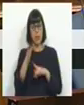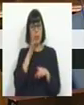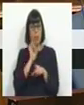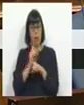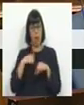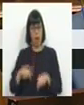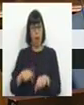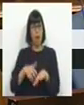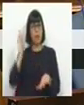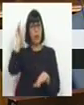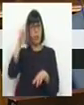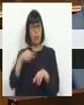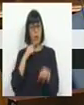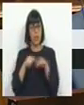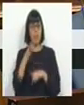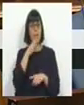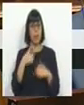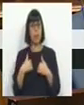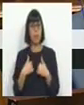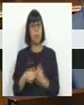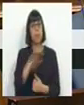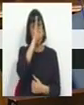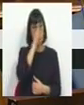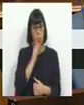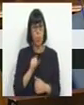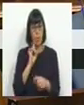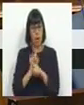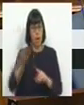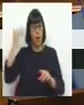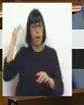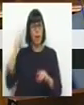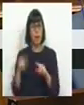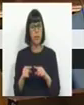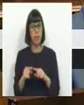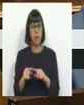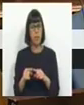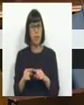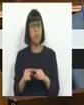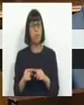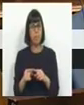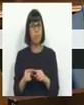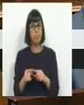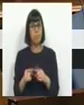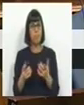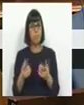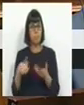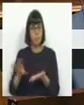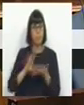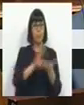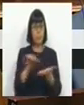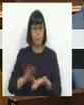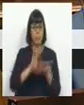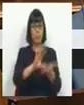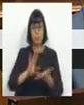nesta Assembleia da República, que o Governo, então, teve que andar a